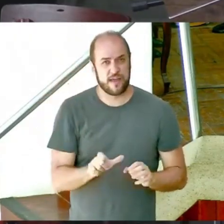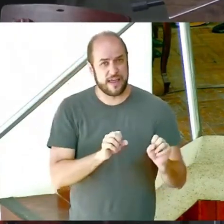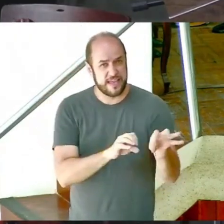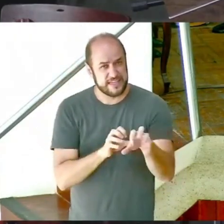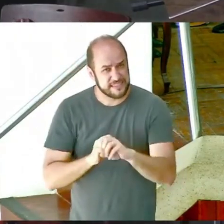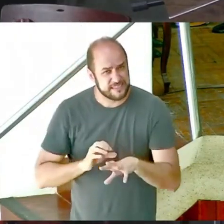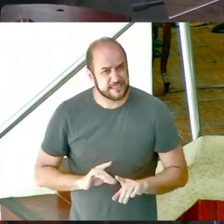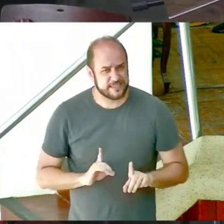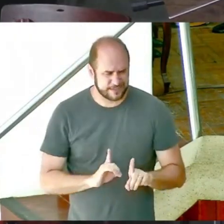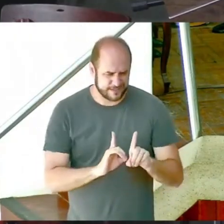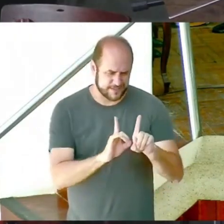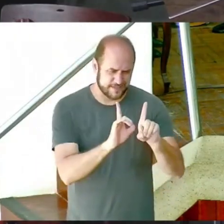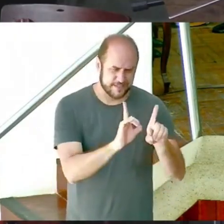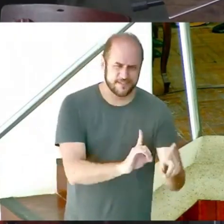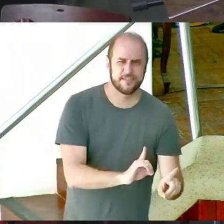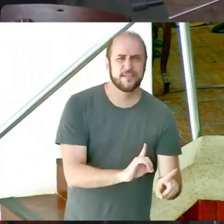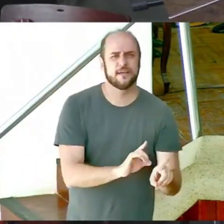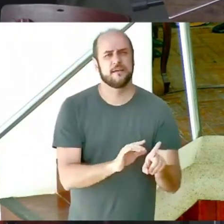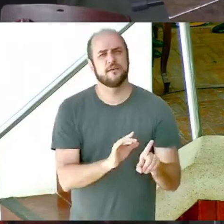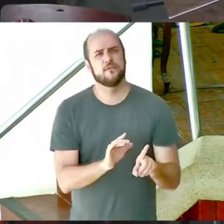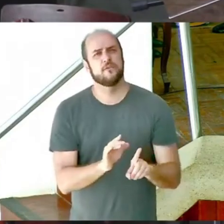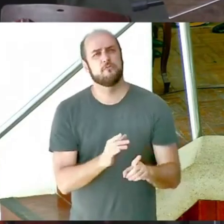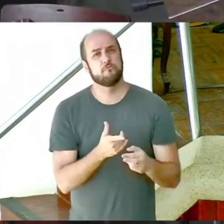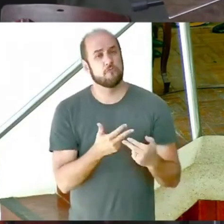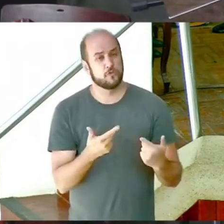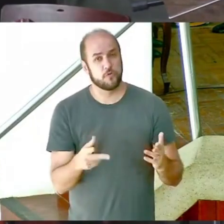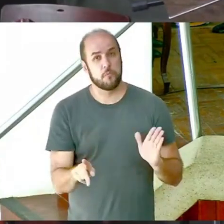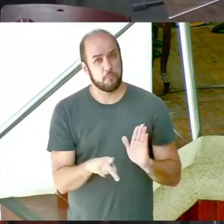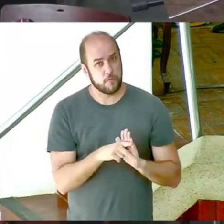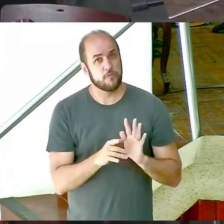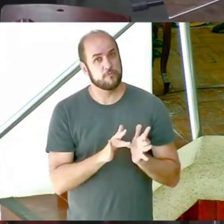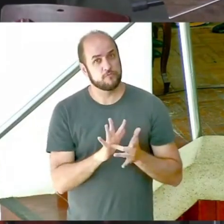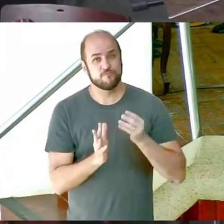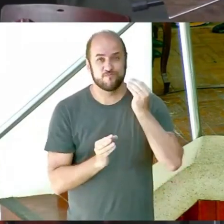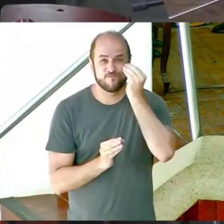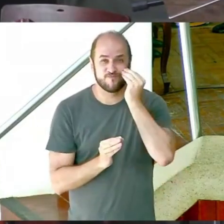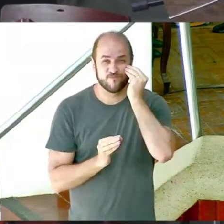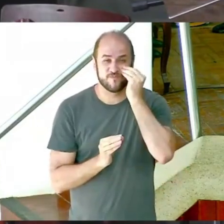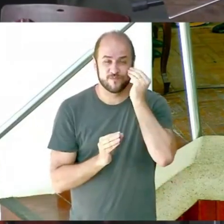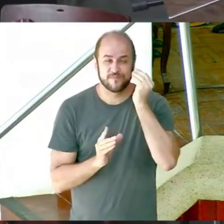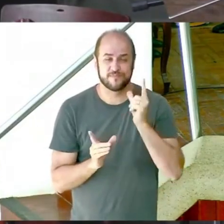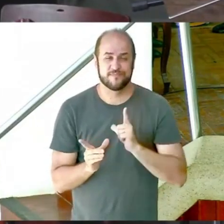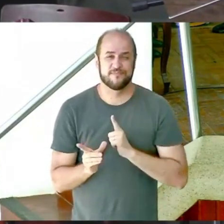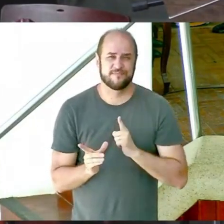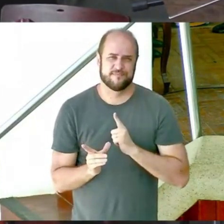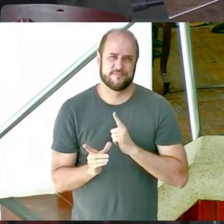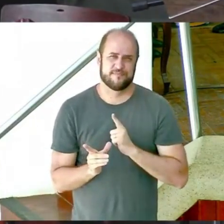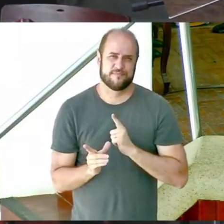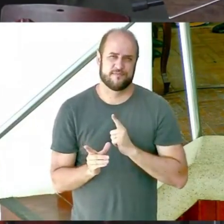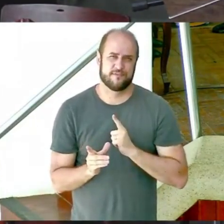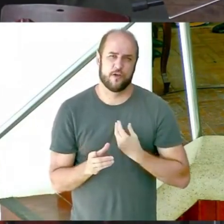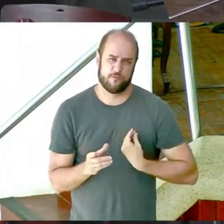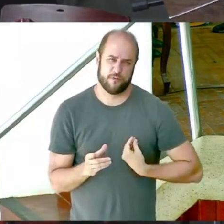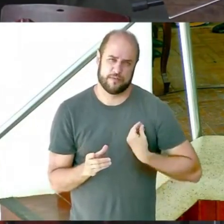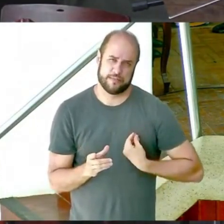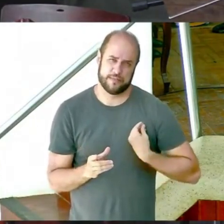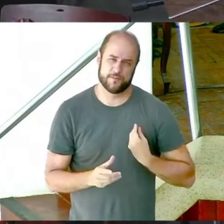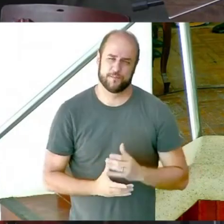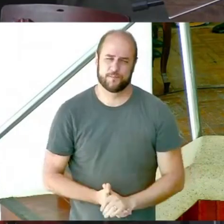seus discípulos aquilo que Ele mesmo experimentaria na sua própria vida.